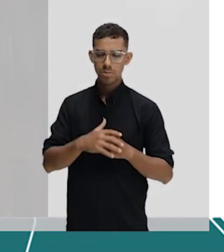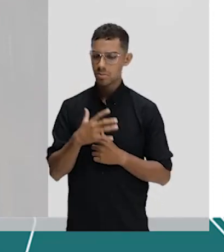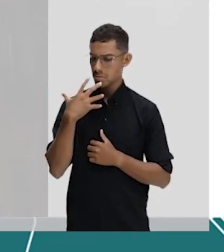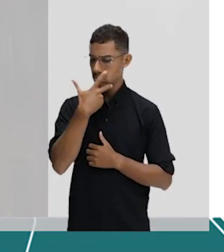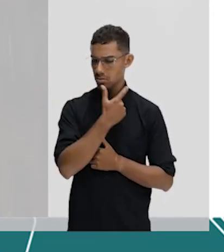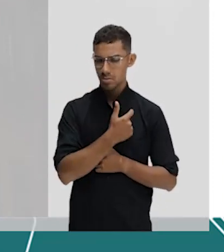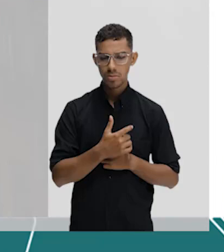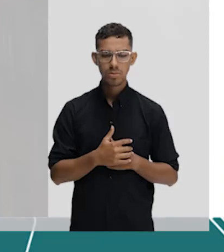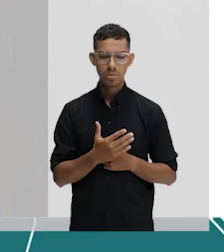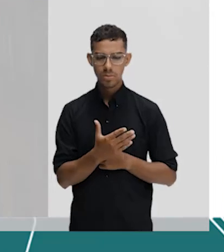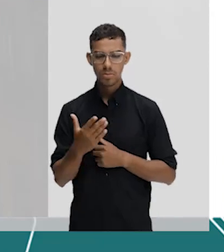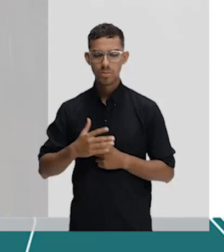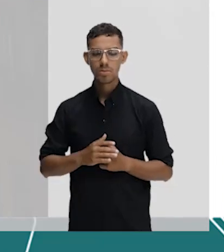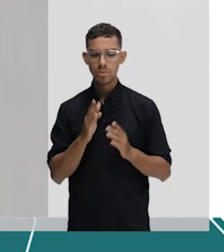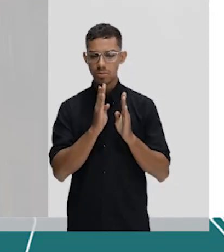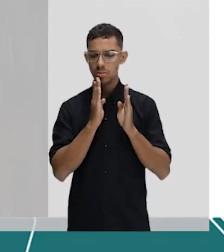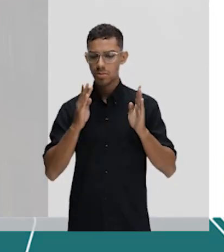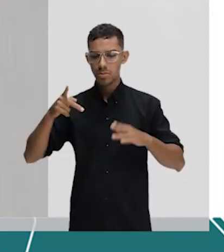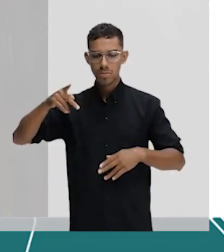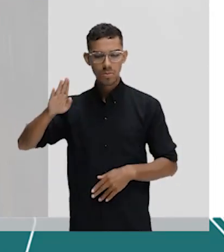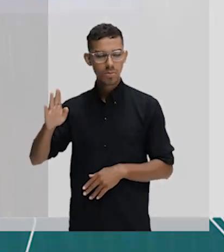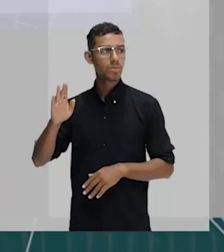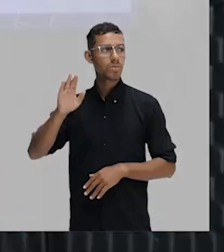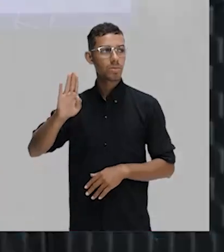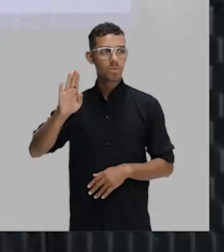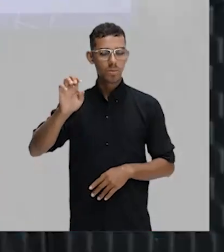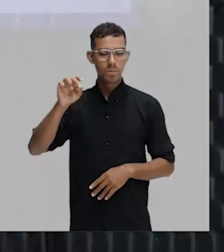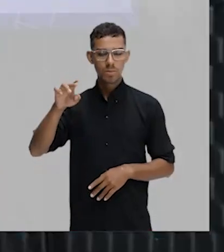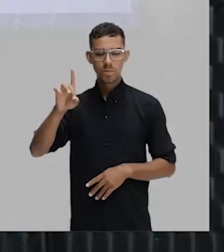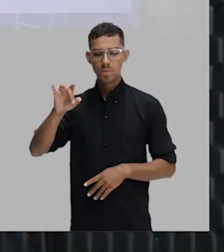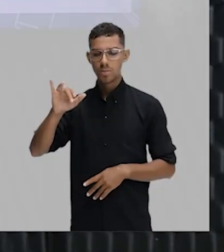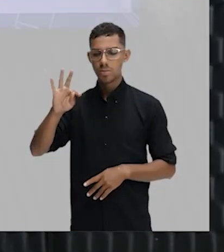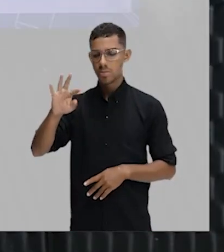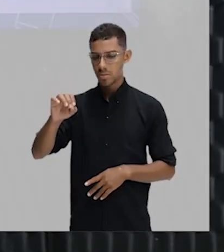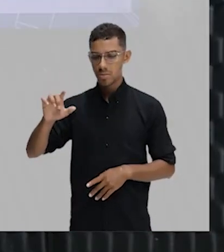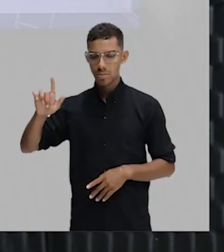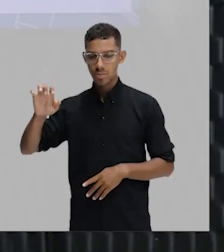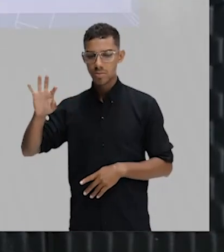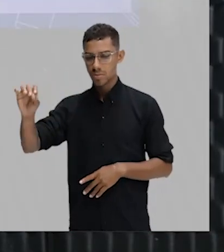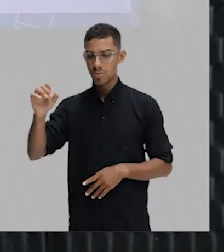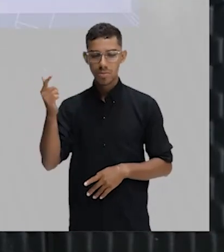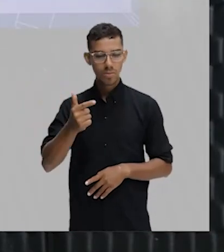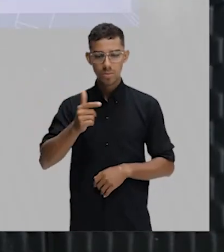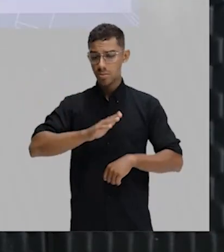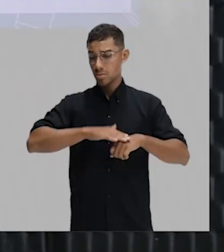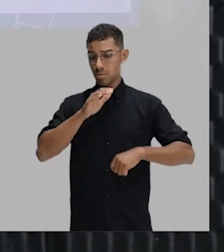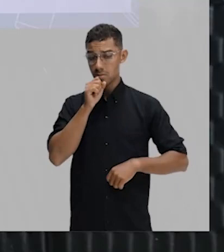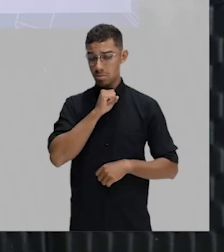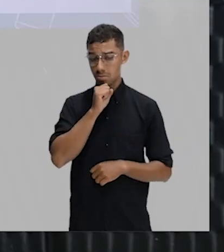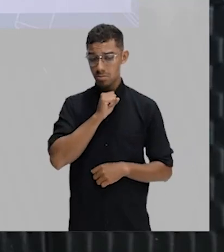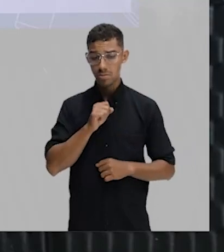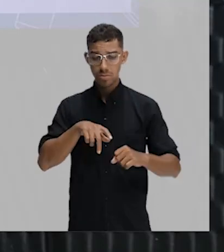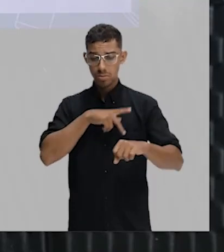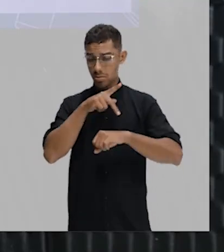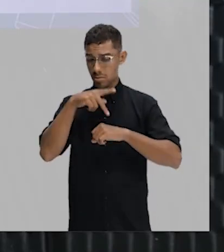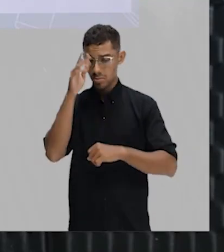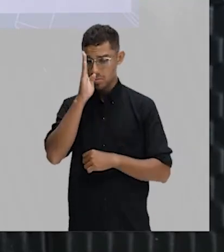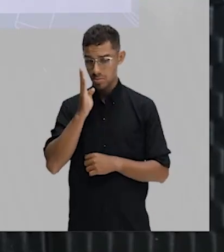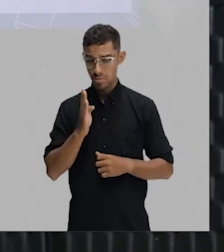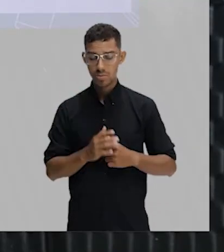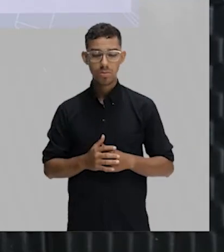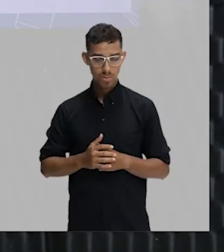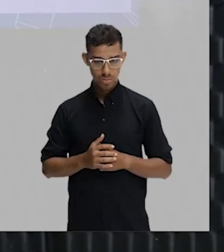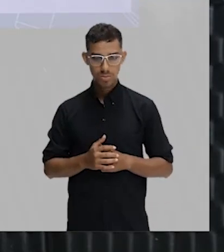fabuloso. Biblioteca Pública Benedito Leite, é a segunda mais antiga do país. Fica onde, professor?